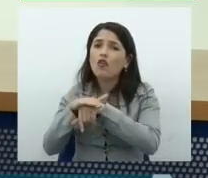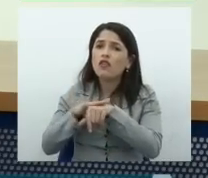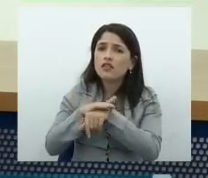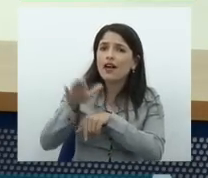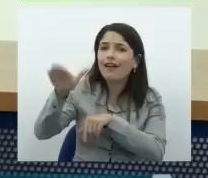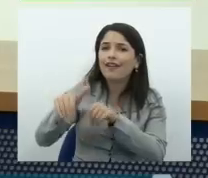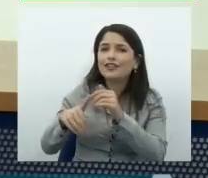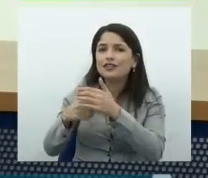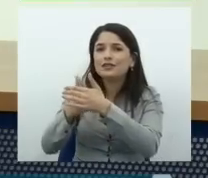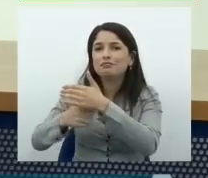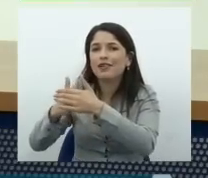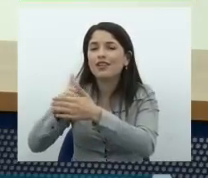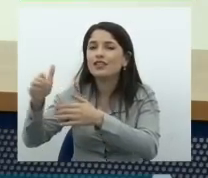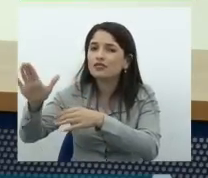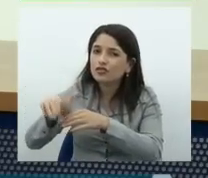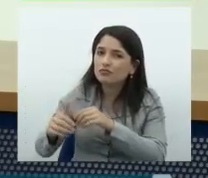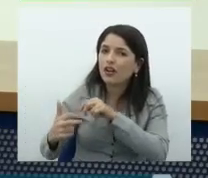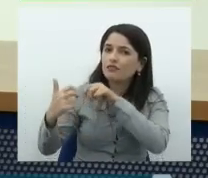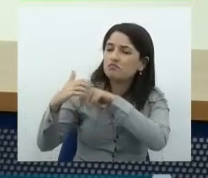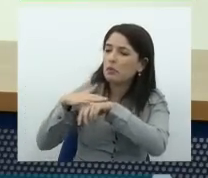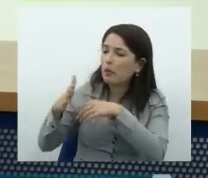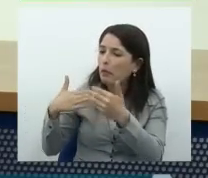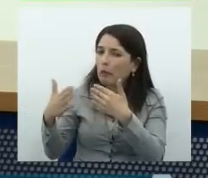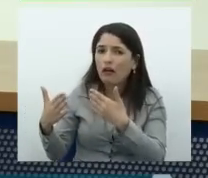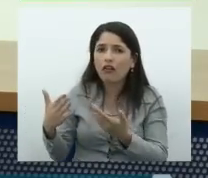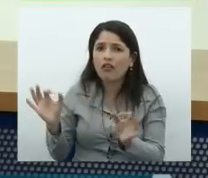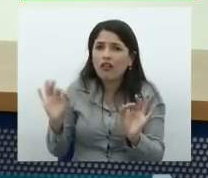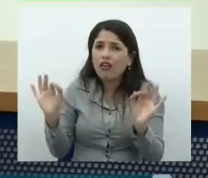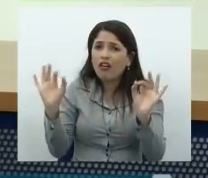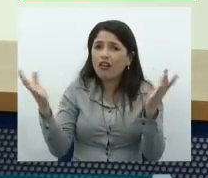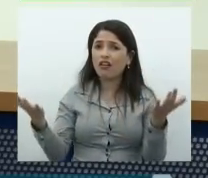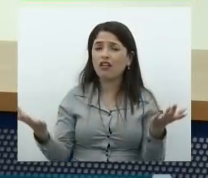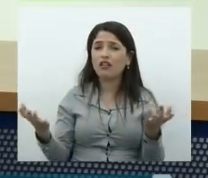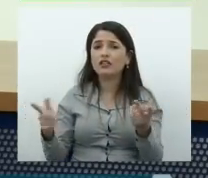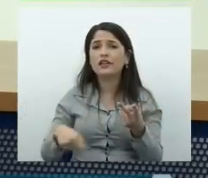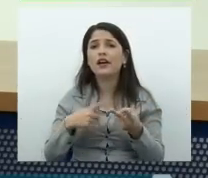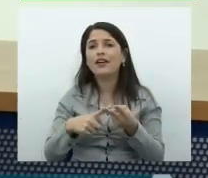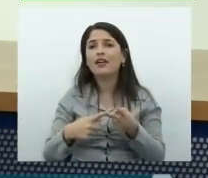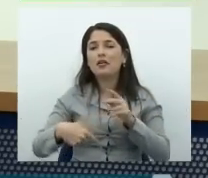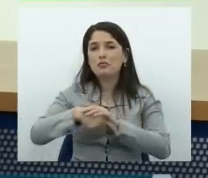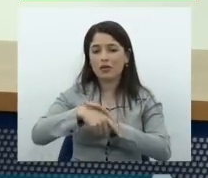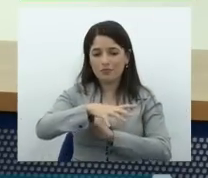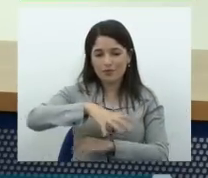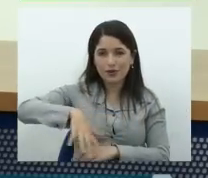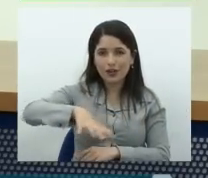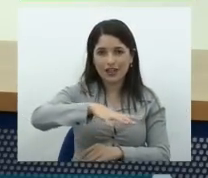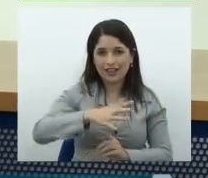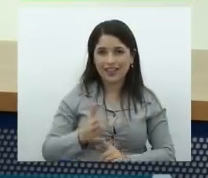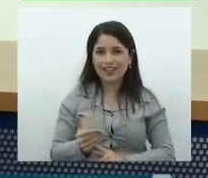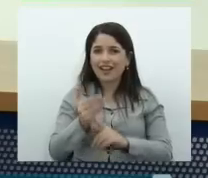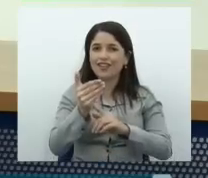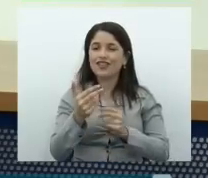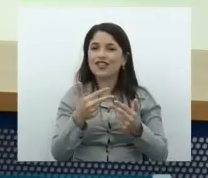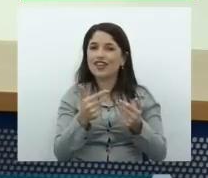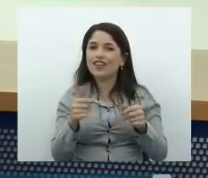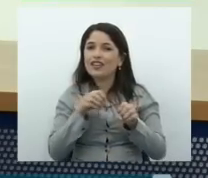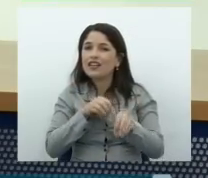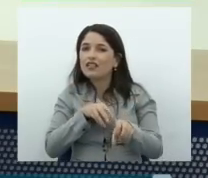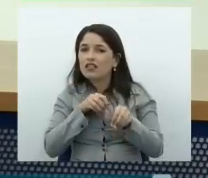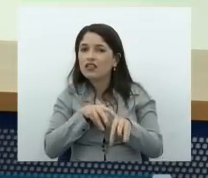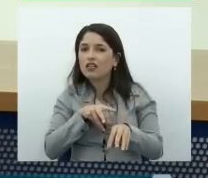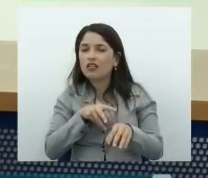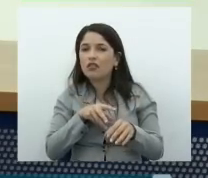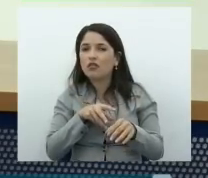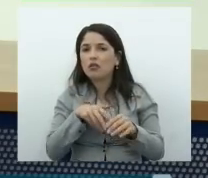Não aplica e não constrói o parque tecnológico que deveria estar funcionando já, para que os